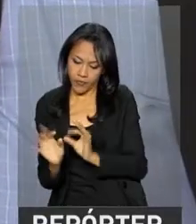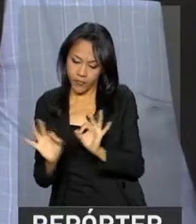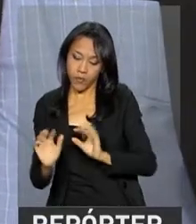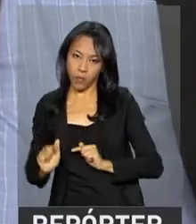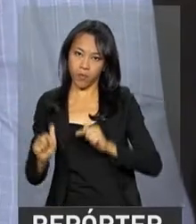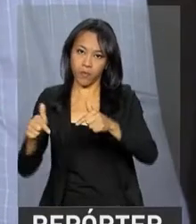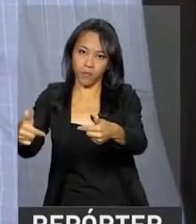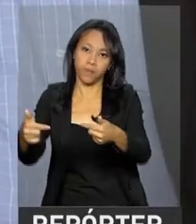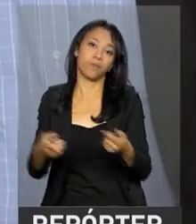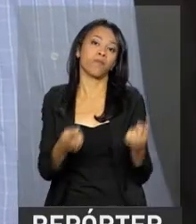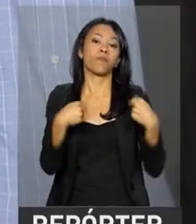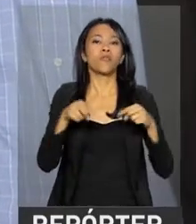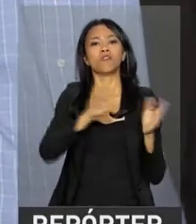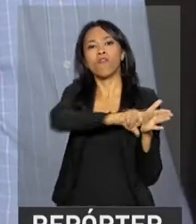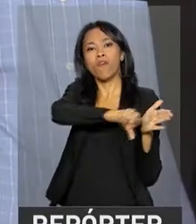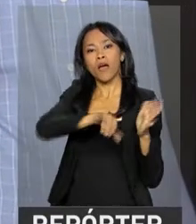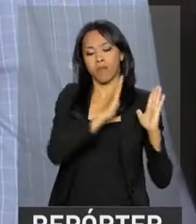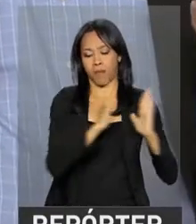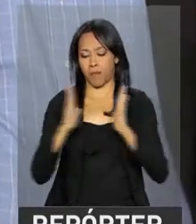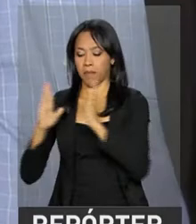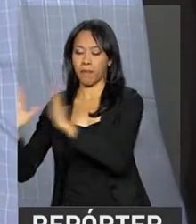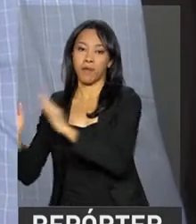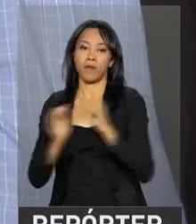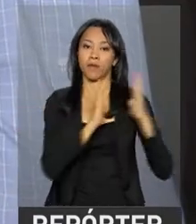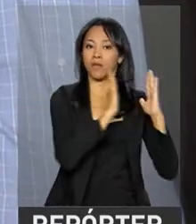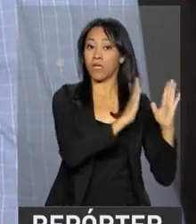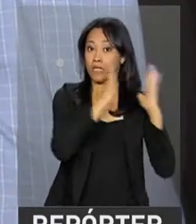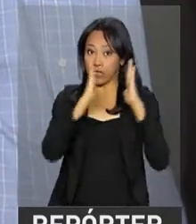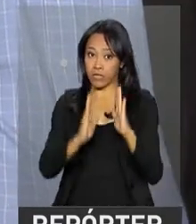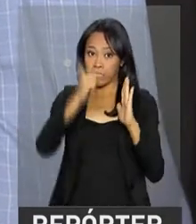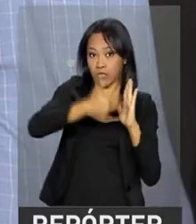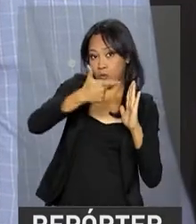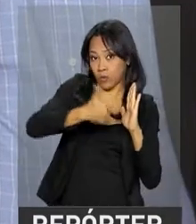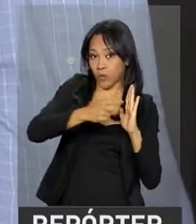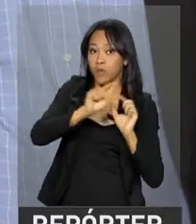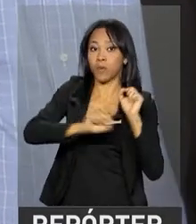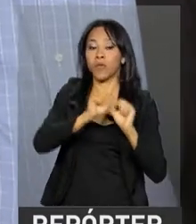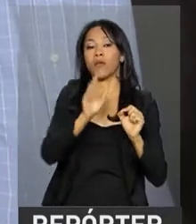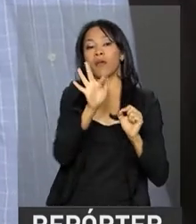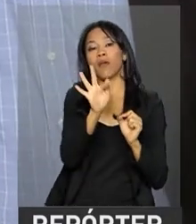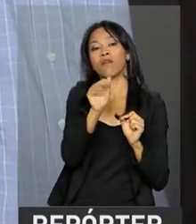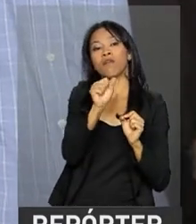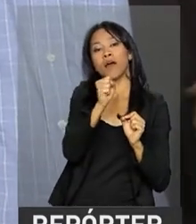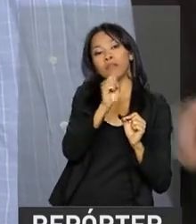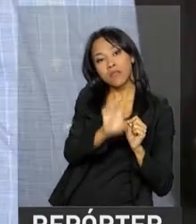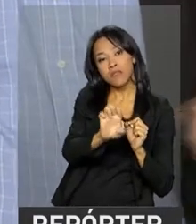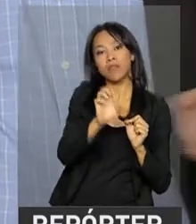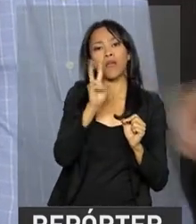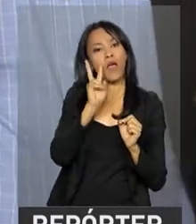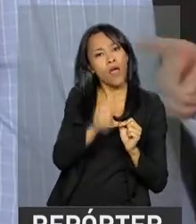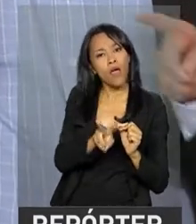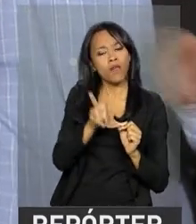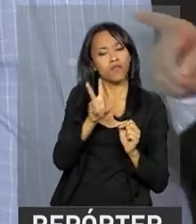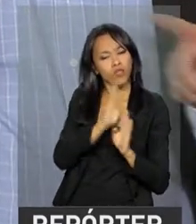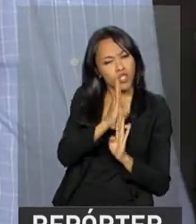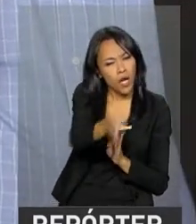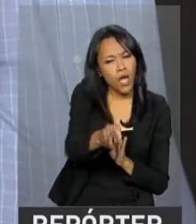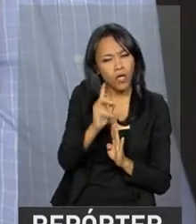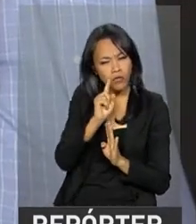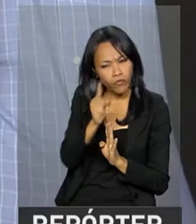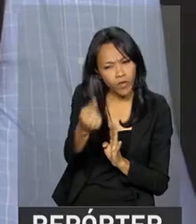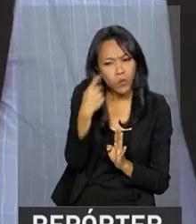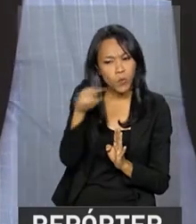fases dessa operação uma segunda fase cuidará exatamente do combate mais directo muito